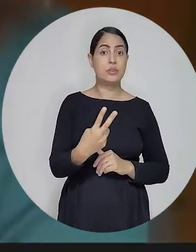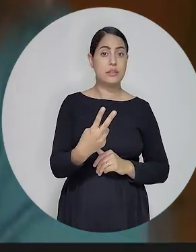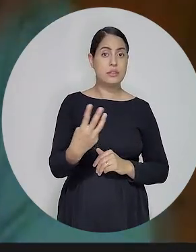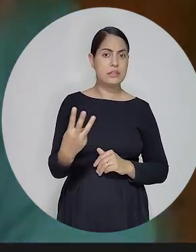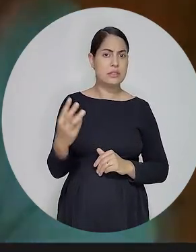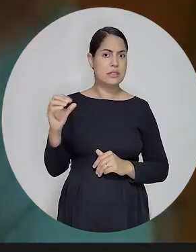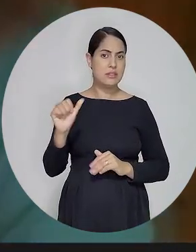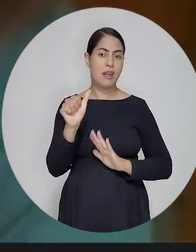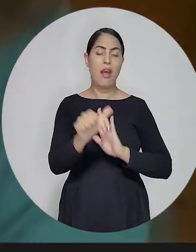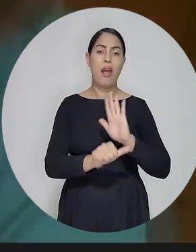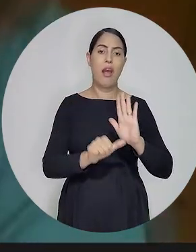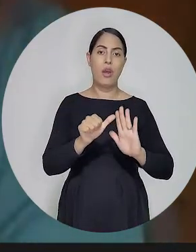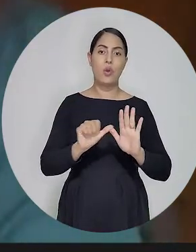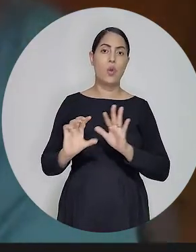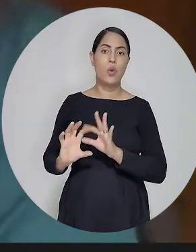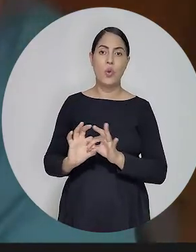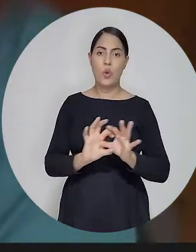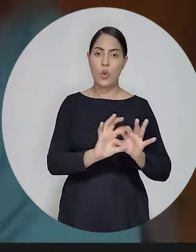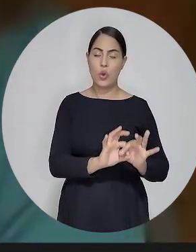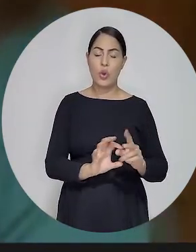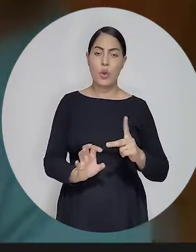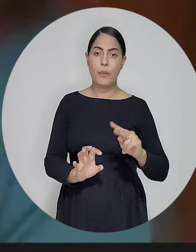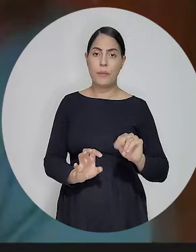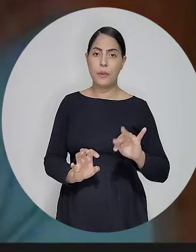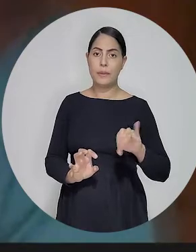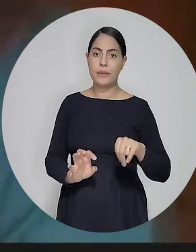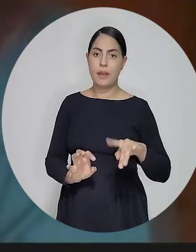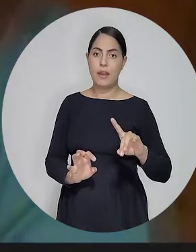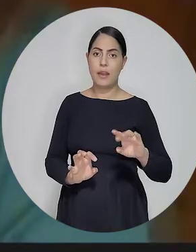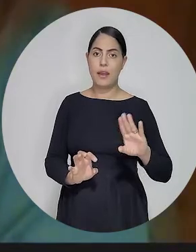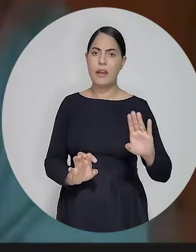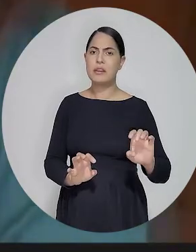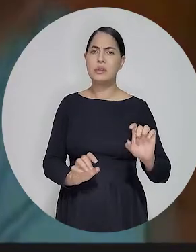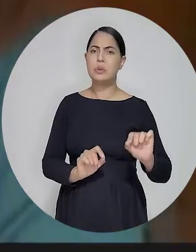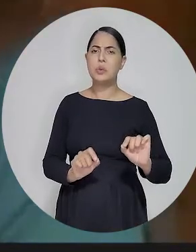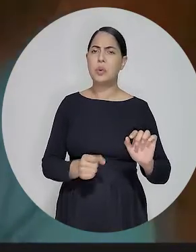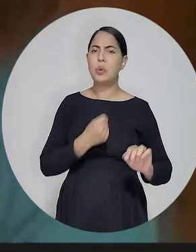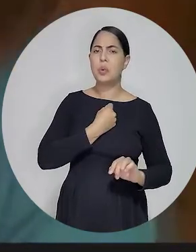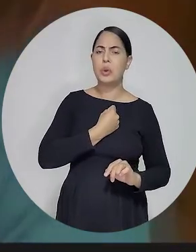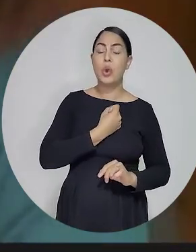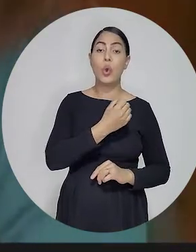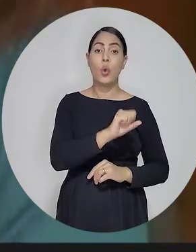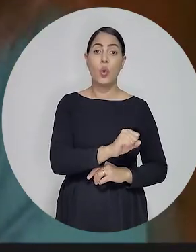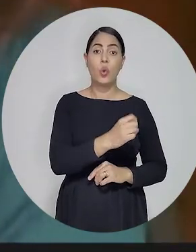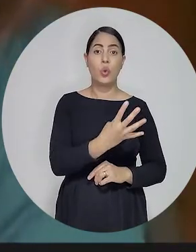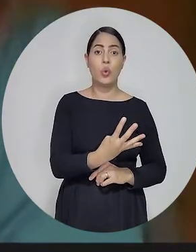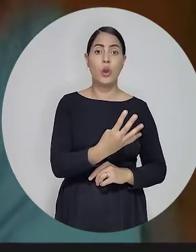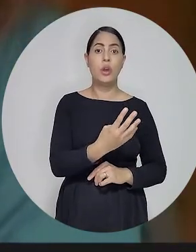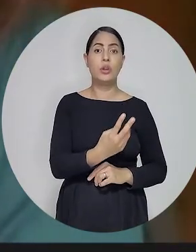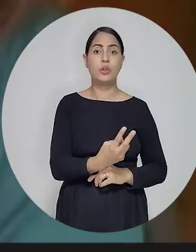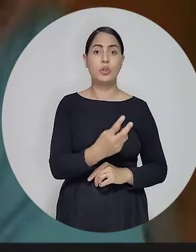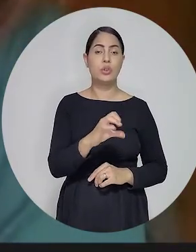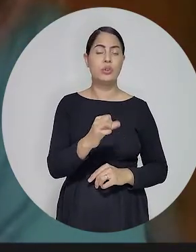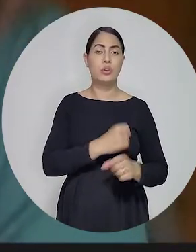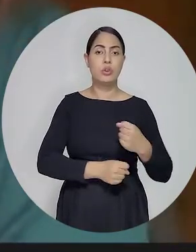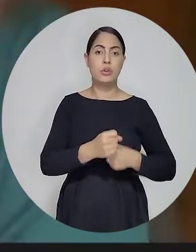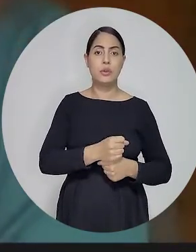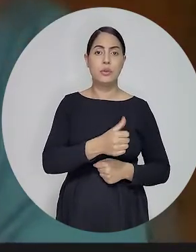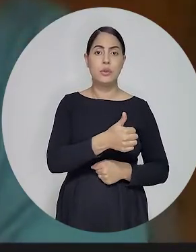se sabe, profundamente a Lei de Improbidade Administrativa, a Lei 8429 de